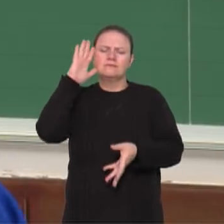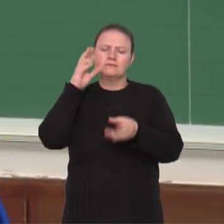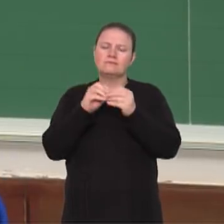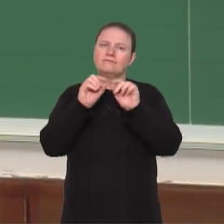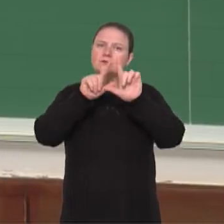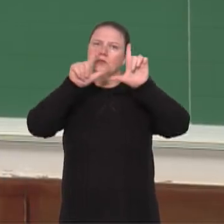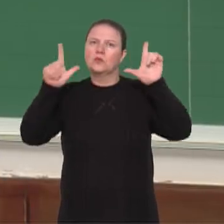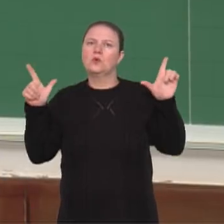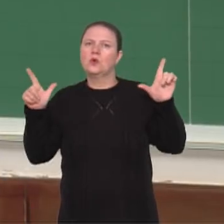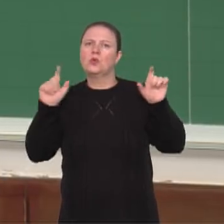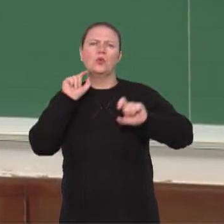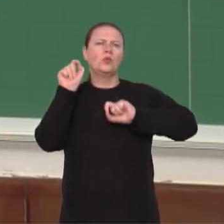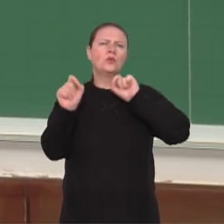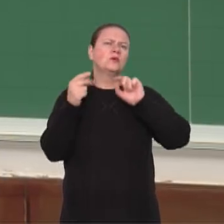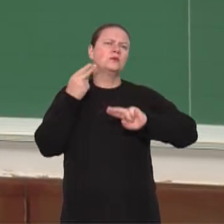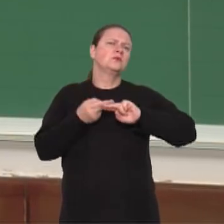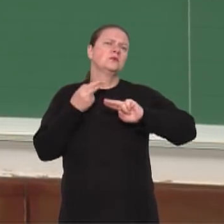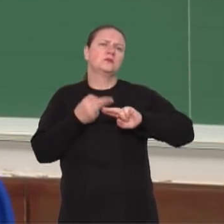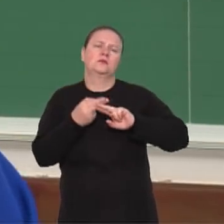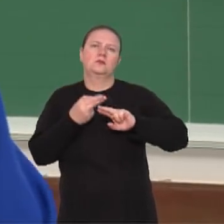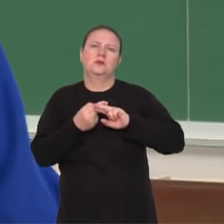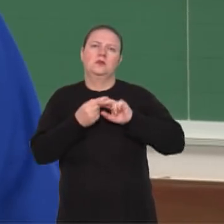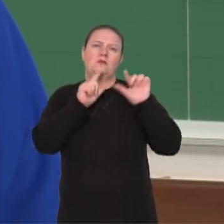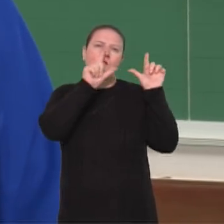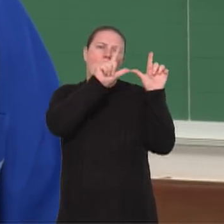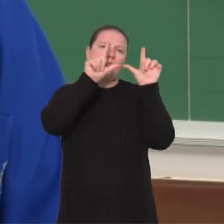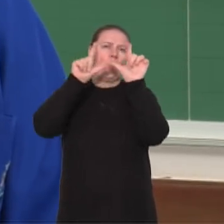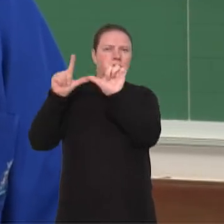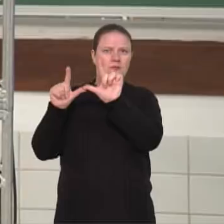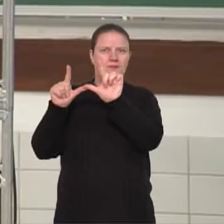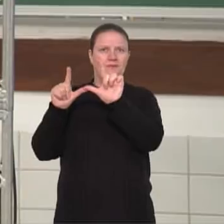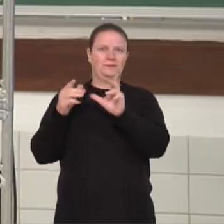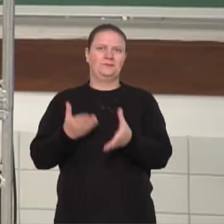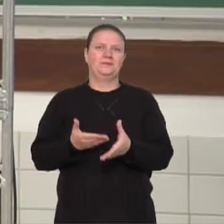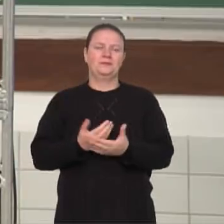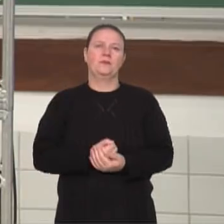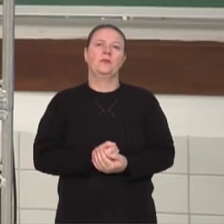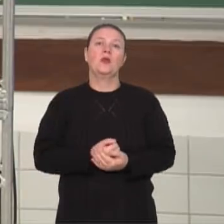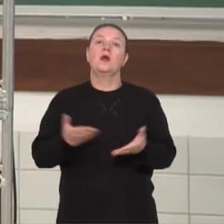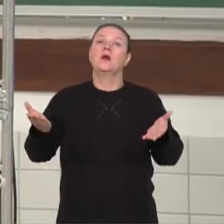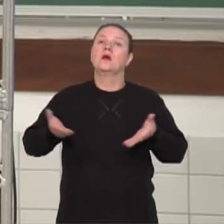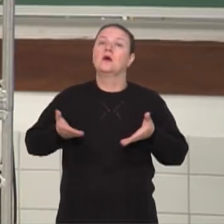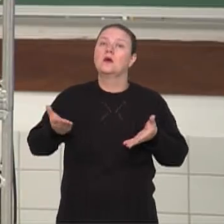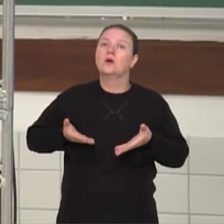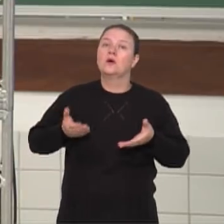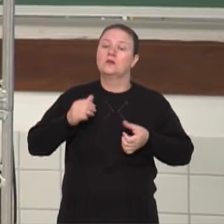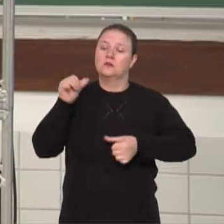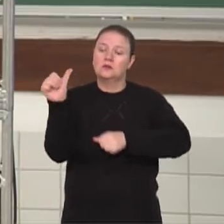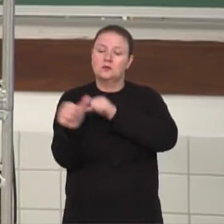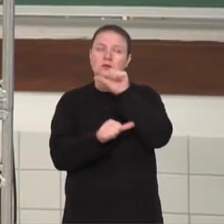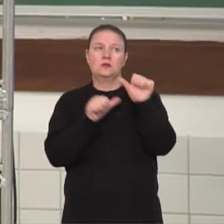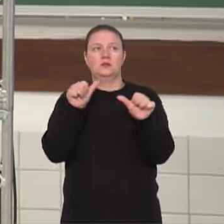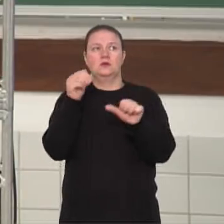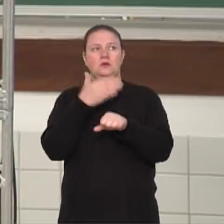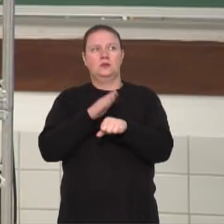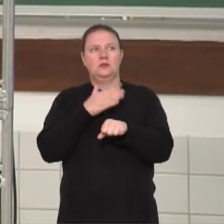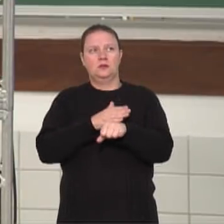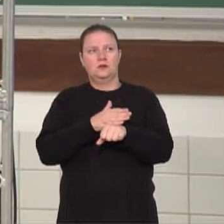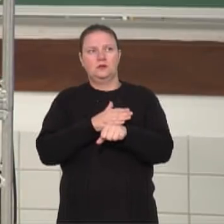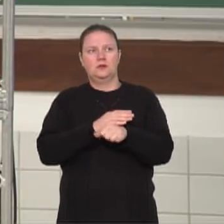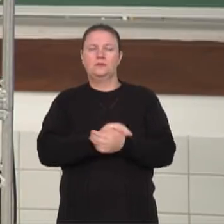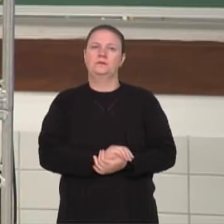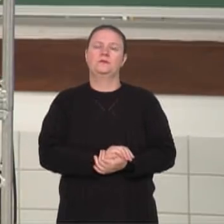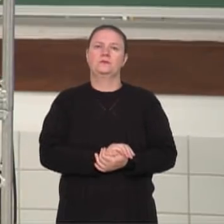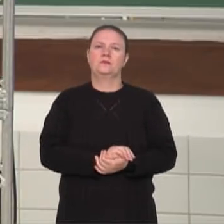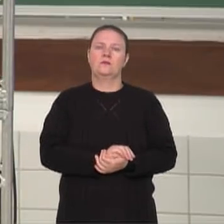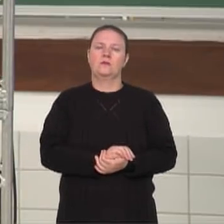foram os recursos utilizados para elaborar essa tirinha, certo? Então vocês vão fazer essa transcrição para treinar aí. Então olha